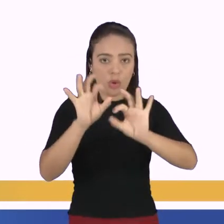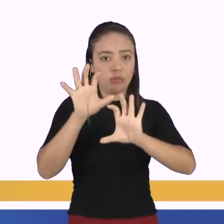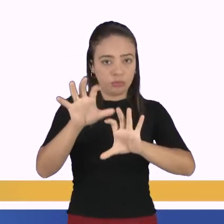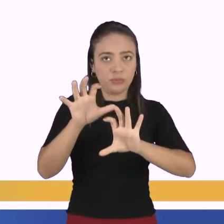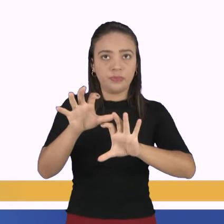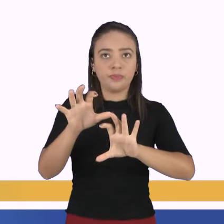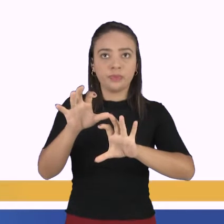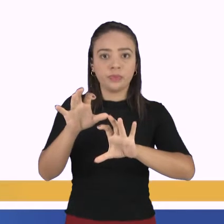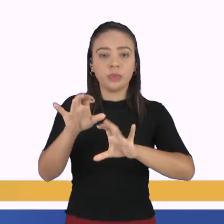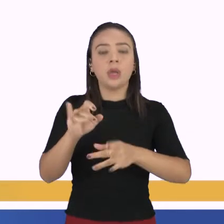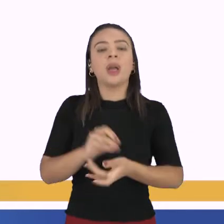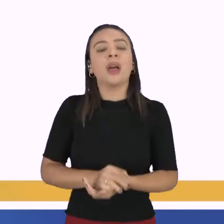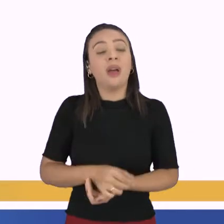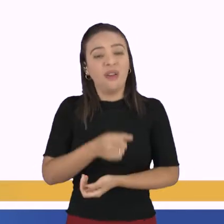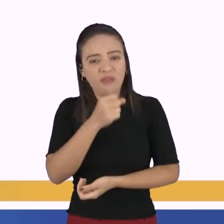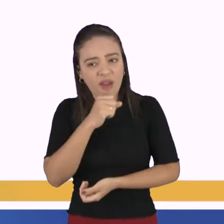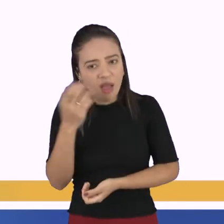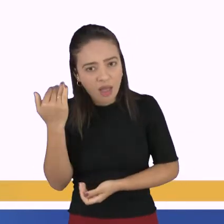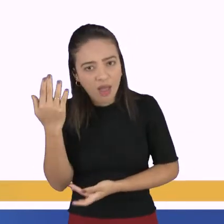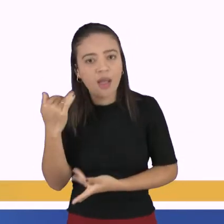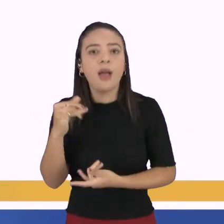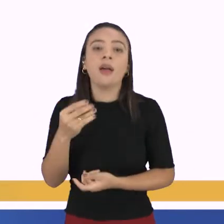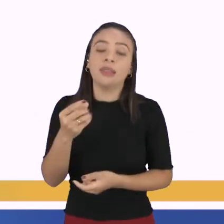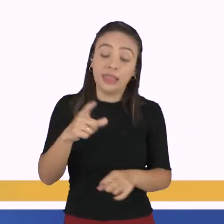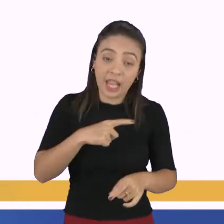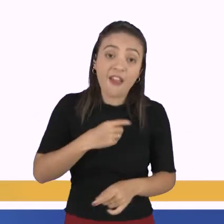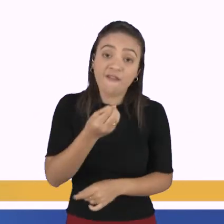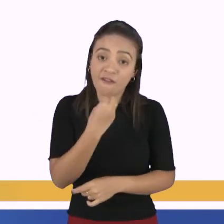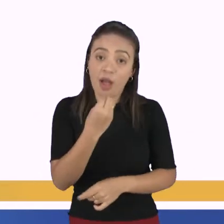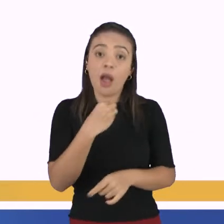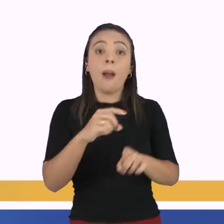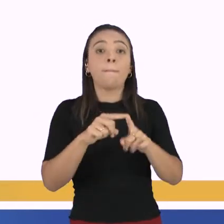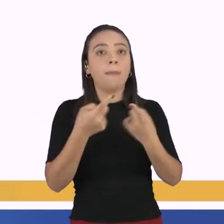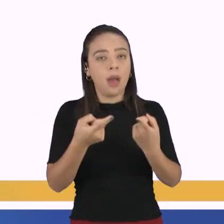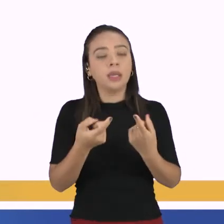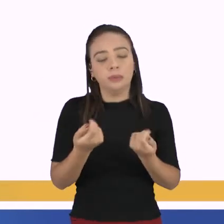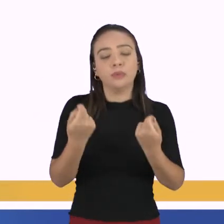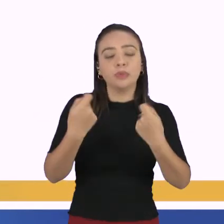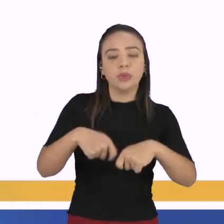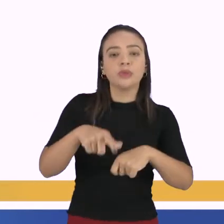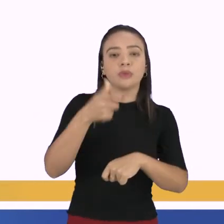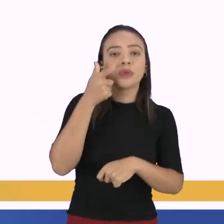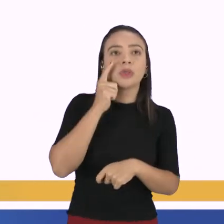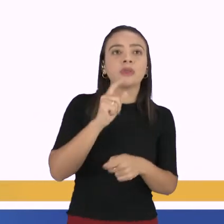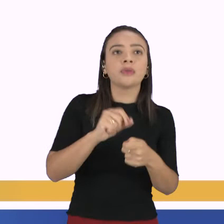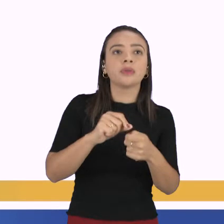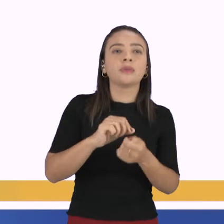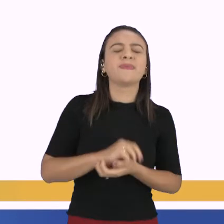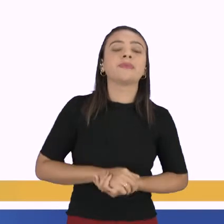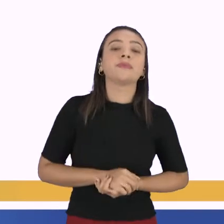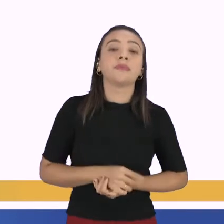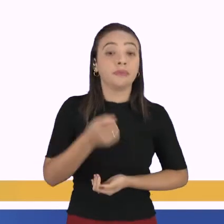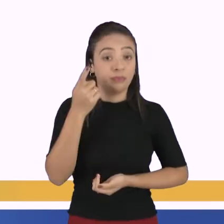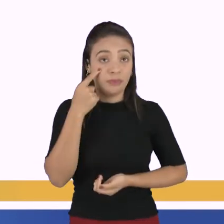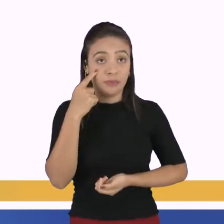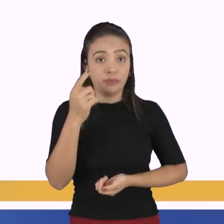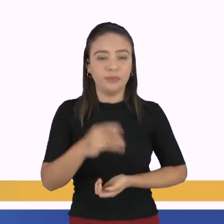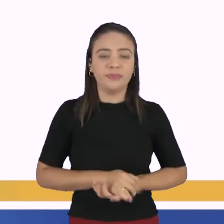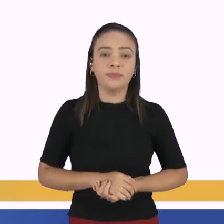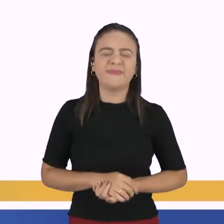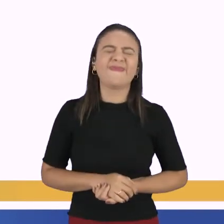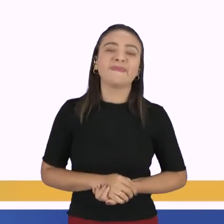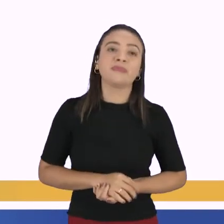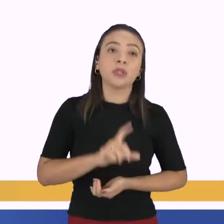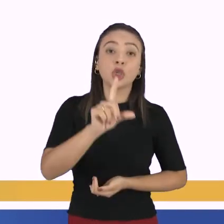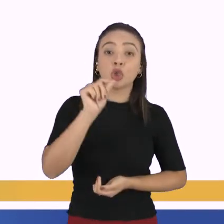de gráficos é bastante arcaico e falho, porém, para funções bem elementares ele funciona. Então, gente, ó, aqui